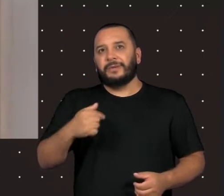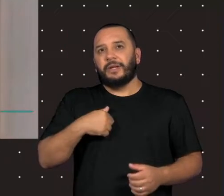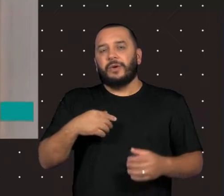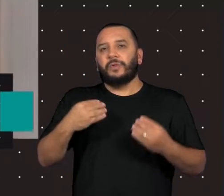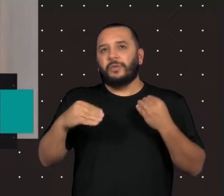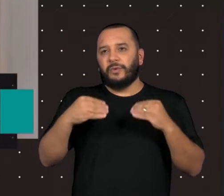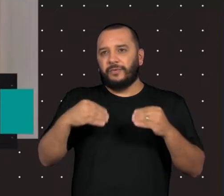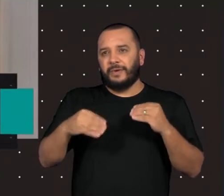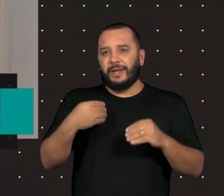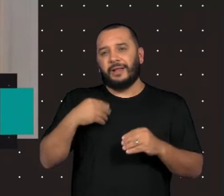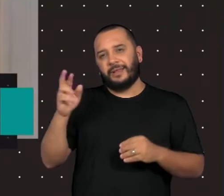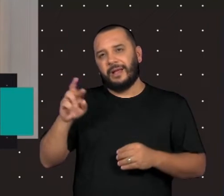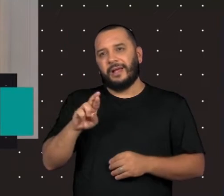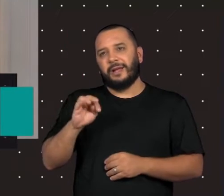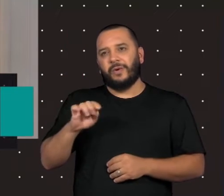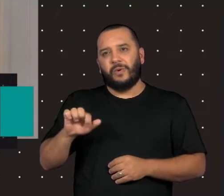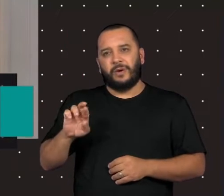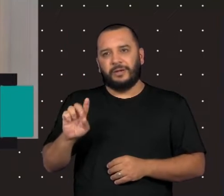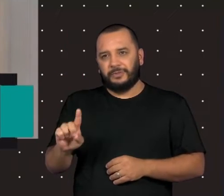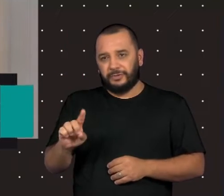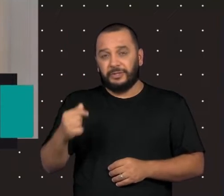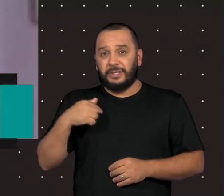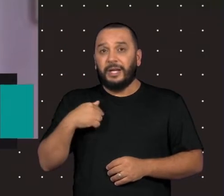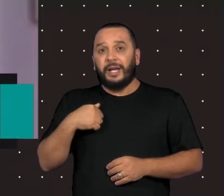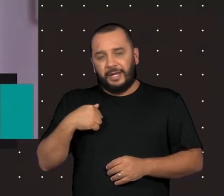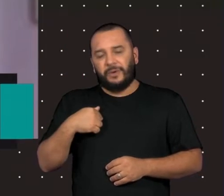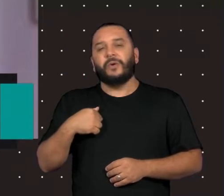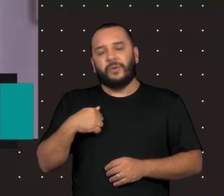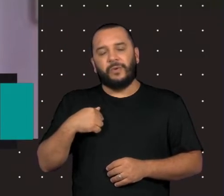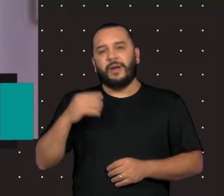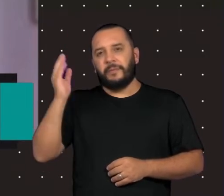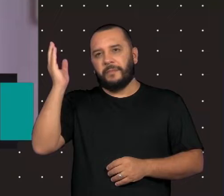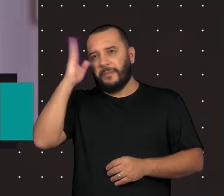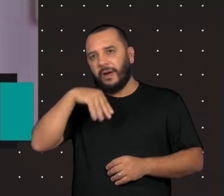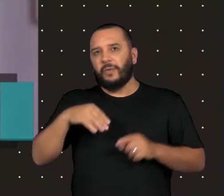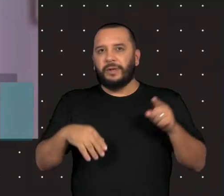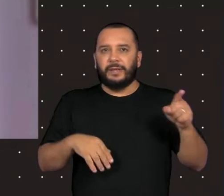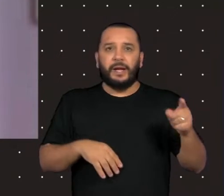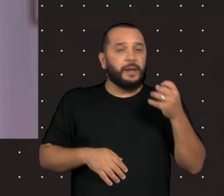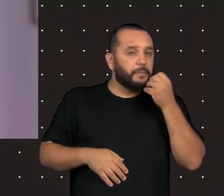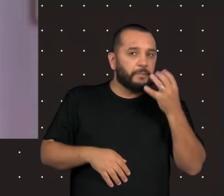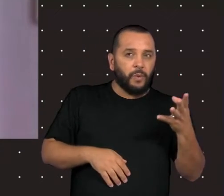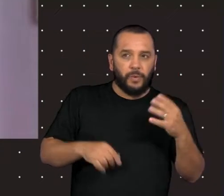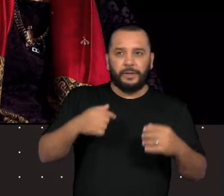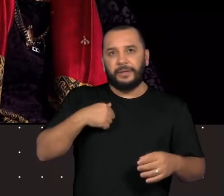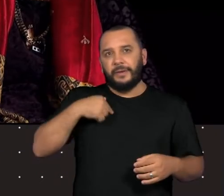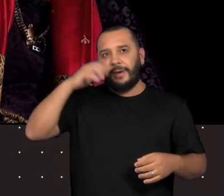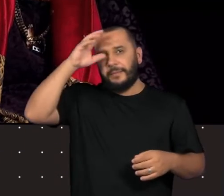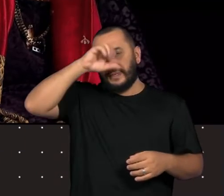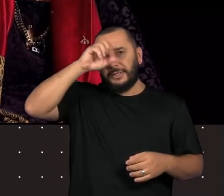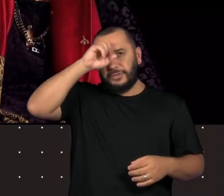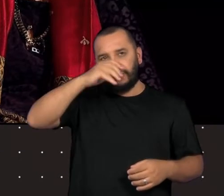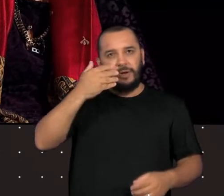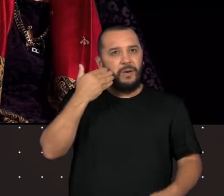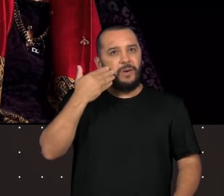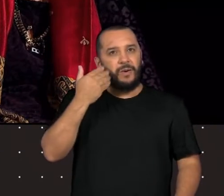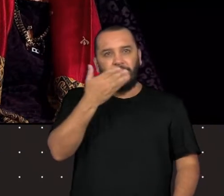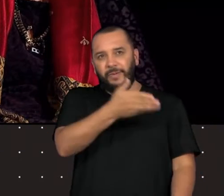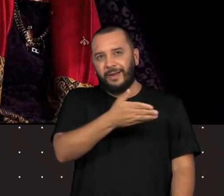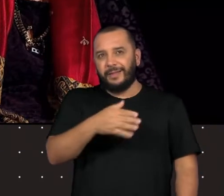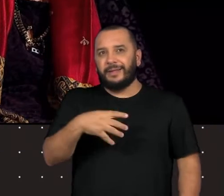era vilã, eu era mocinha, então vocês podem imaginar quanto eu pude ter aprendido com a Esther Góes. É uma atriz